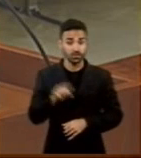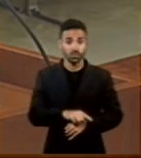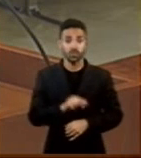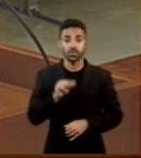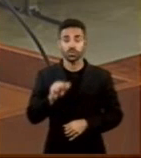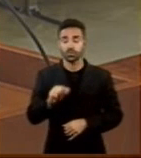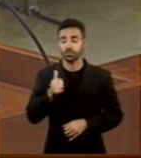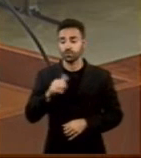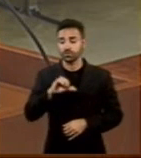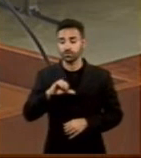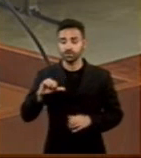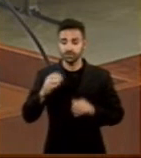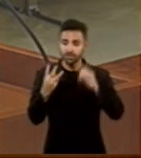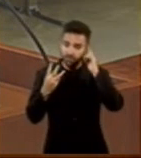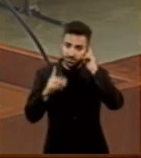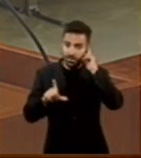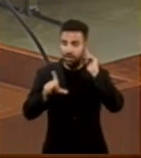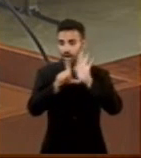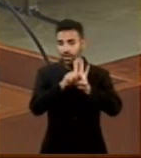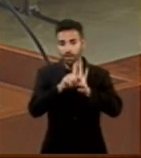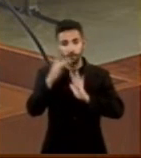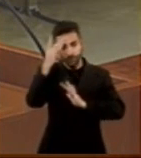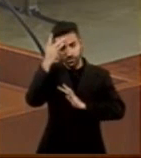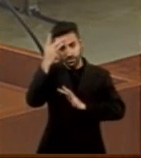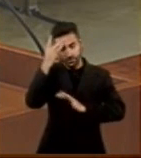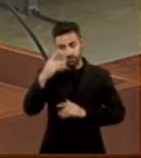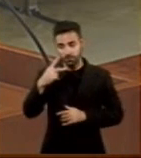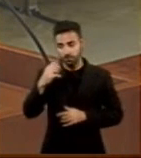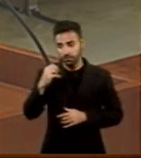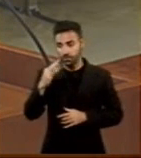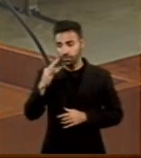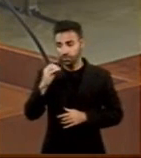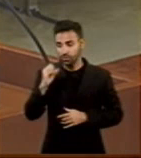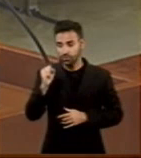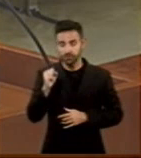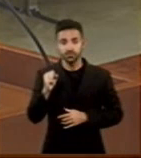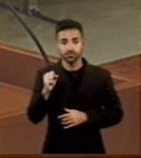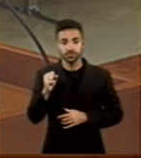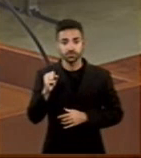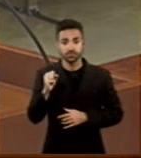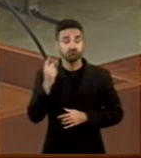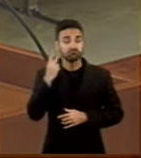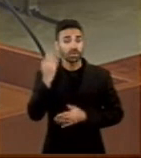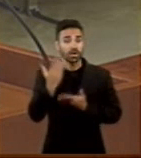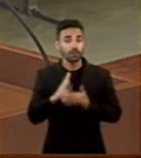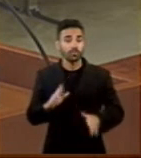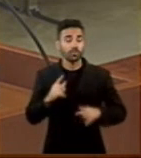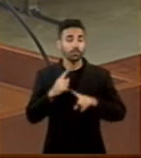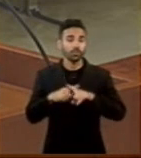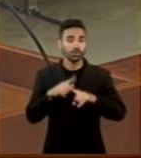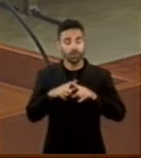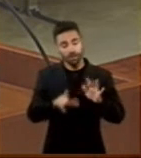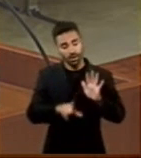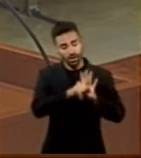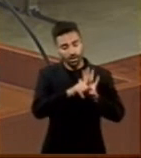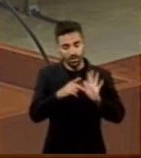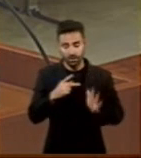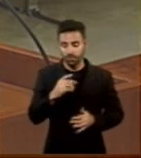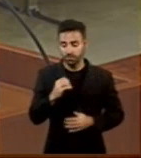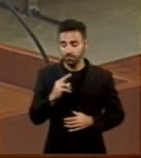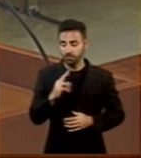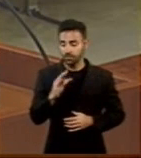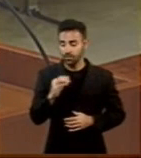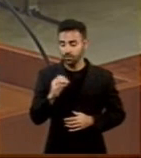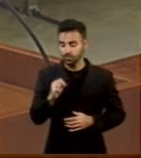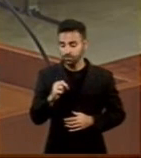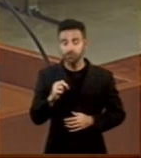extinto em 93 com a Lei de Modernização dos Portos. Teria sido extinto porque a Lei de Modernização dos Portos, conforme também